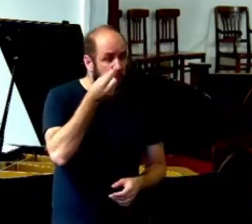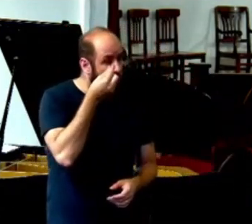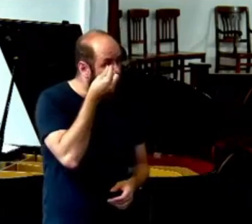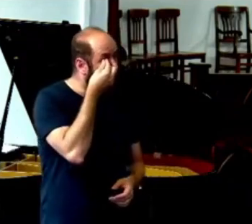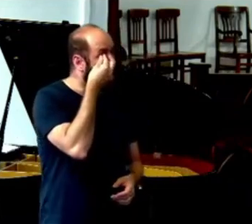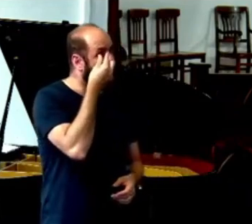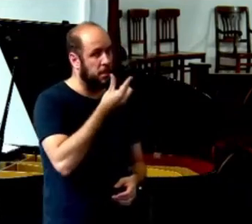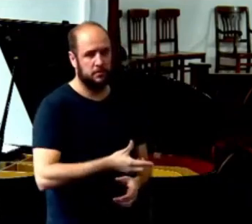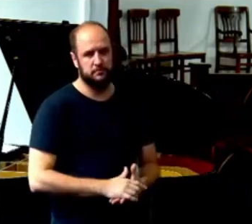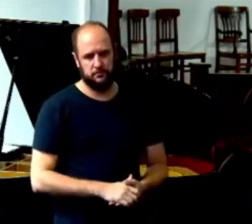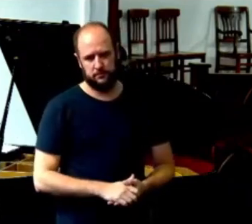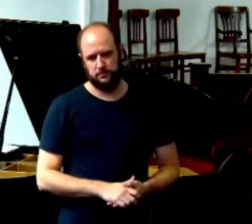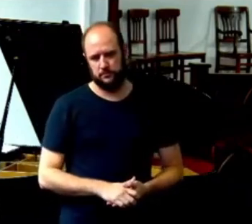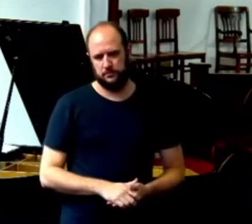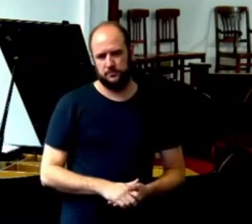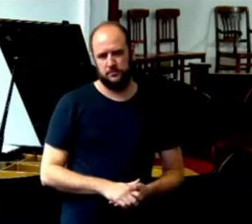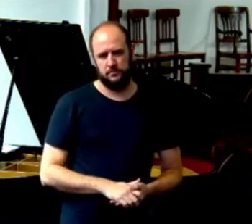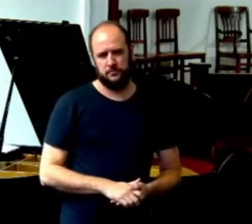olho,